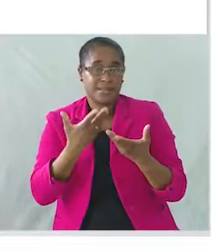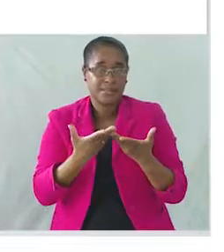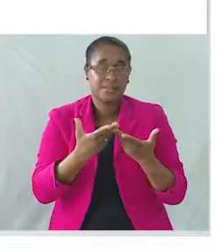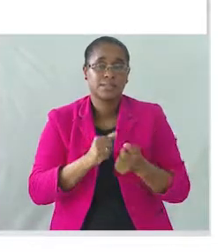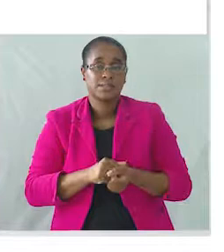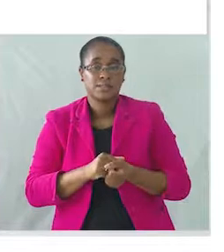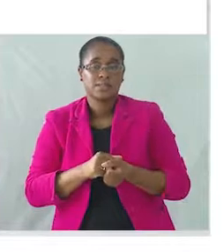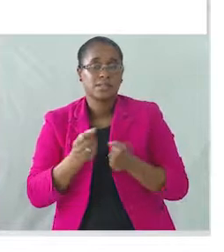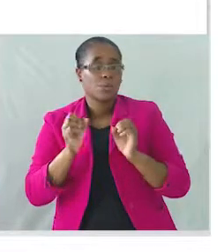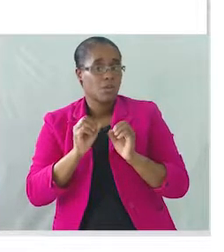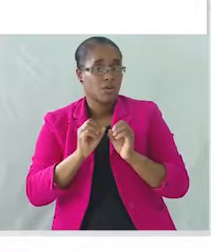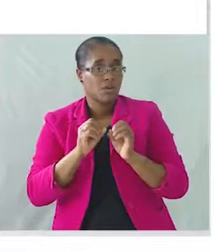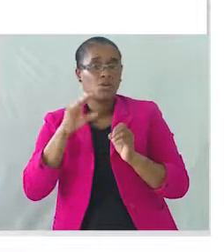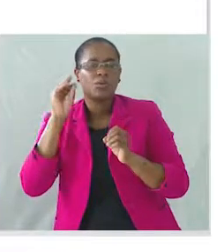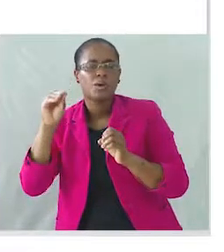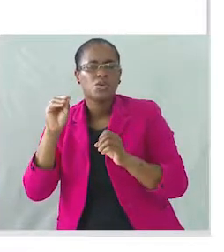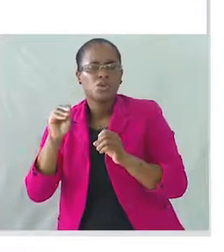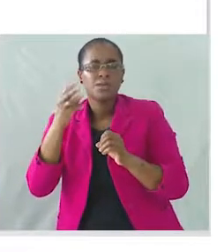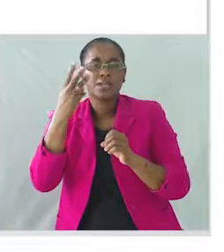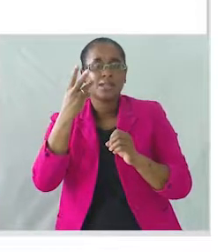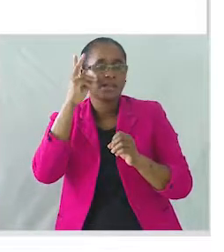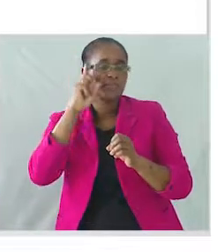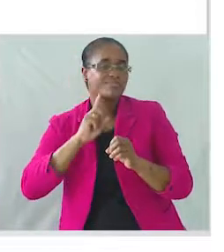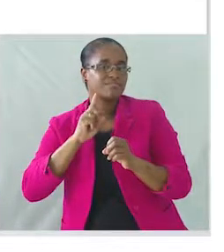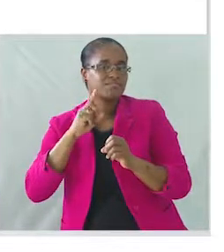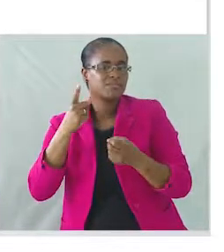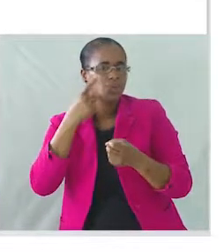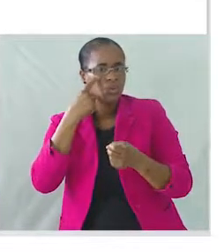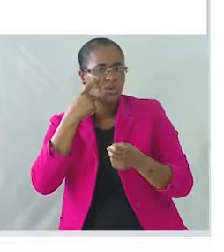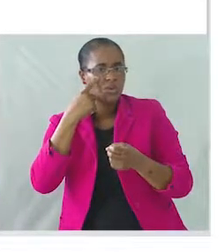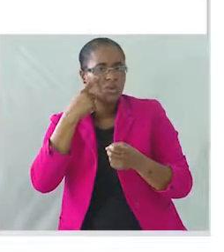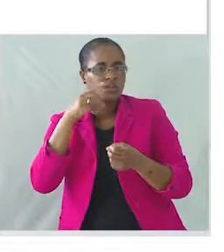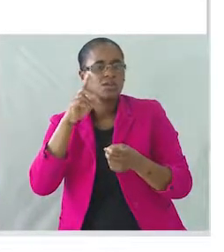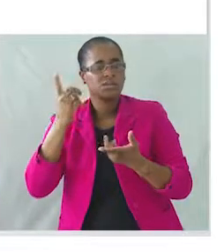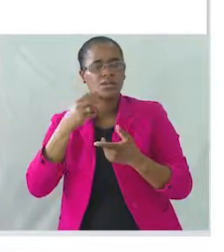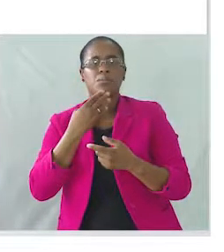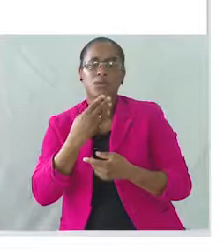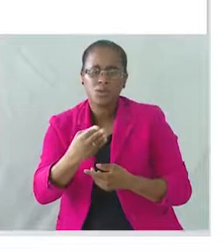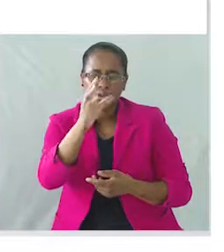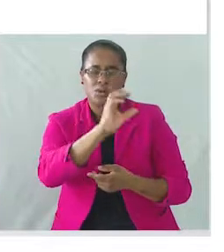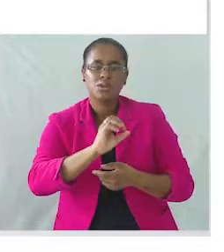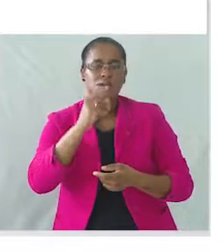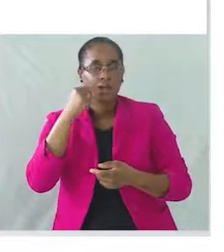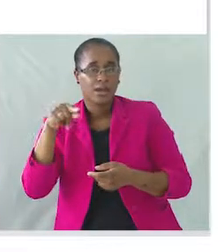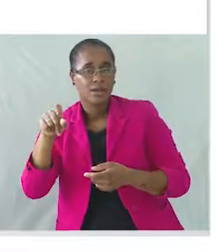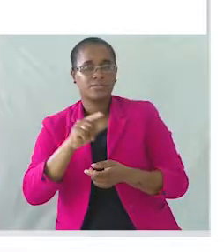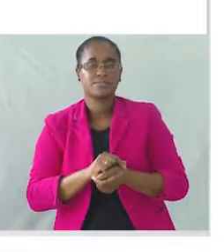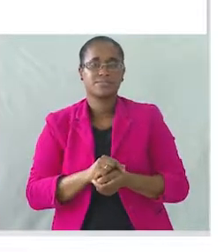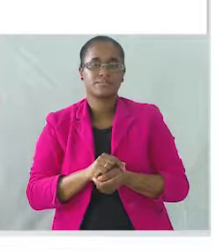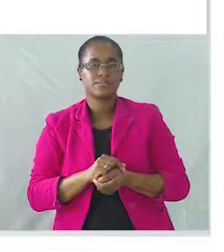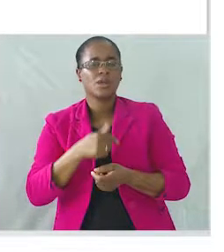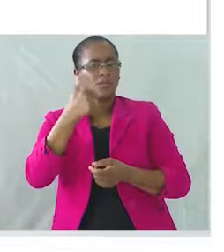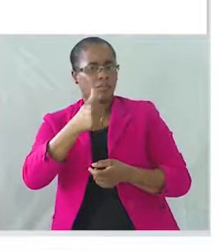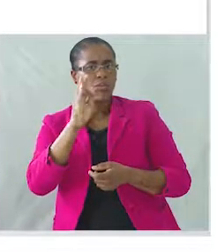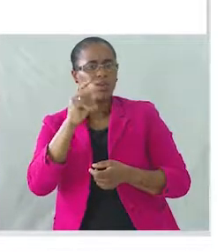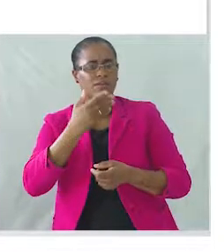mandou chamar 3 fadas conhecidas no reino e pediu-lhes: Boas fadas, vejo-me